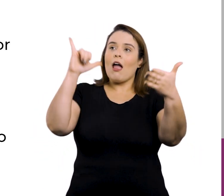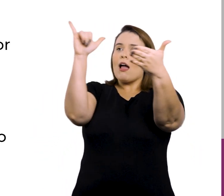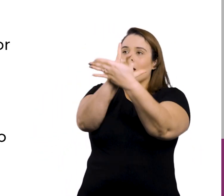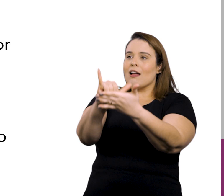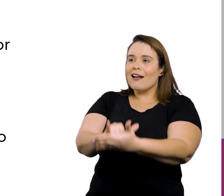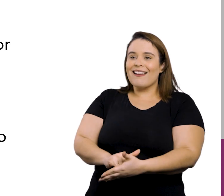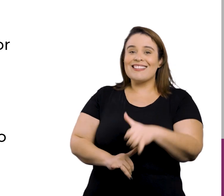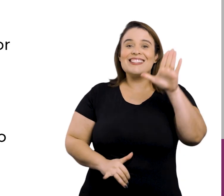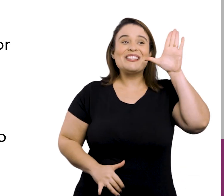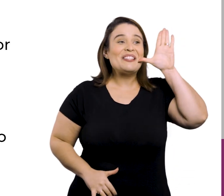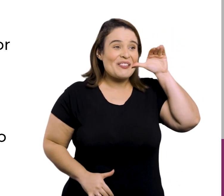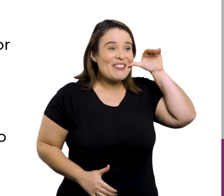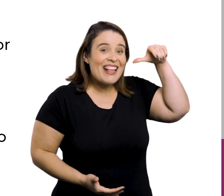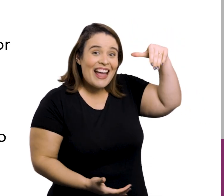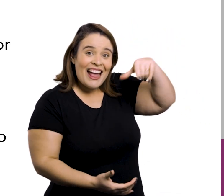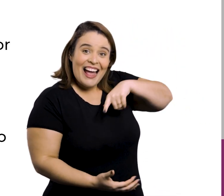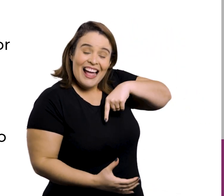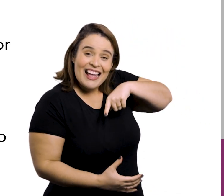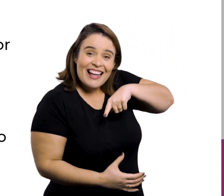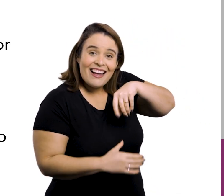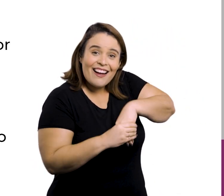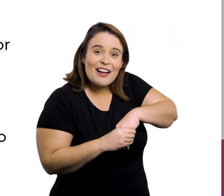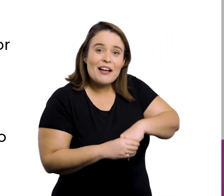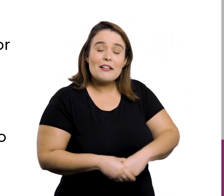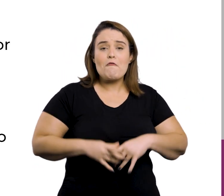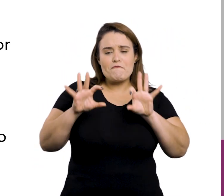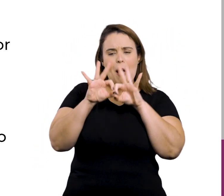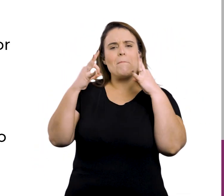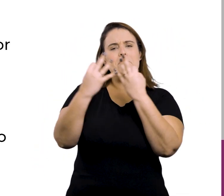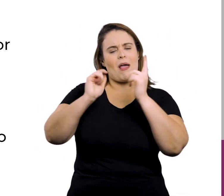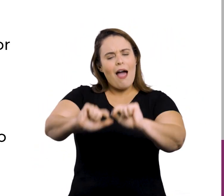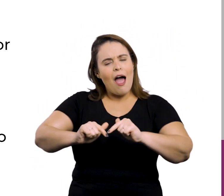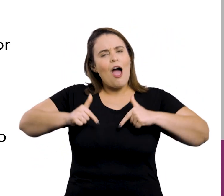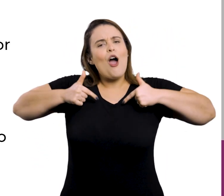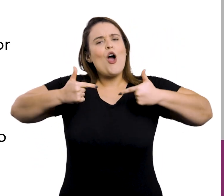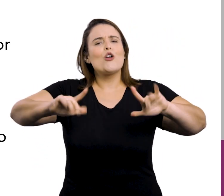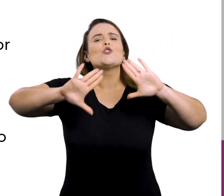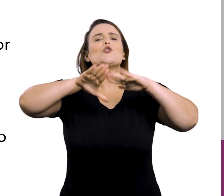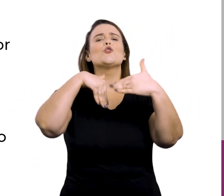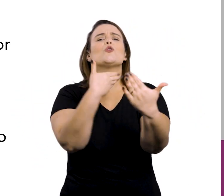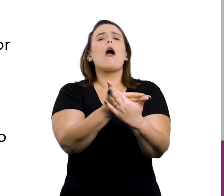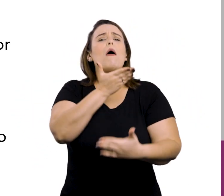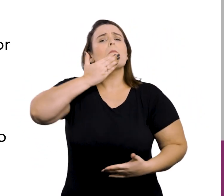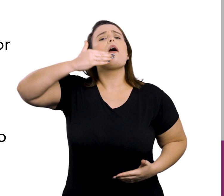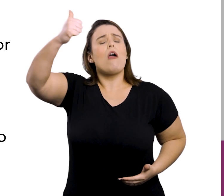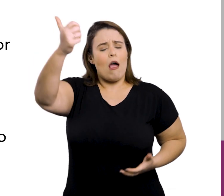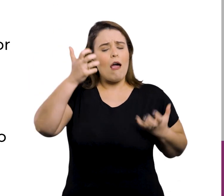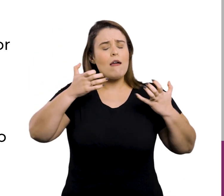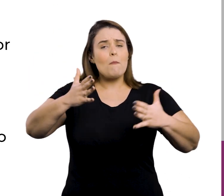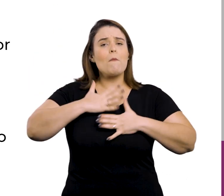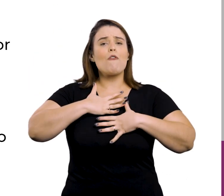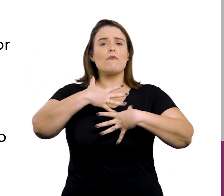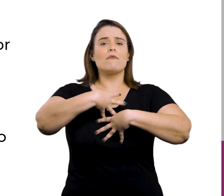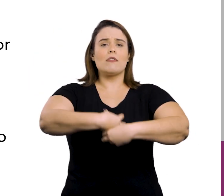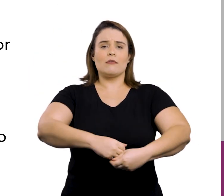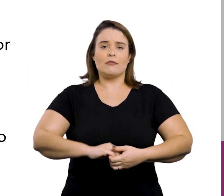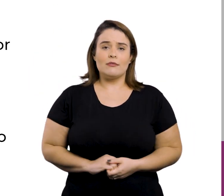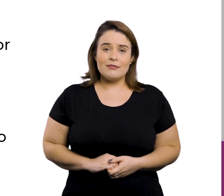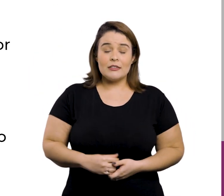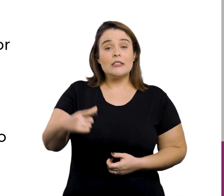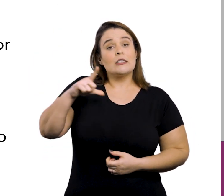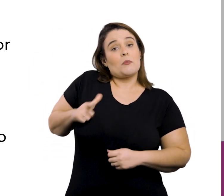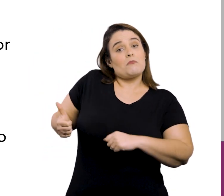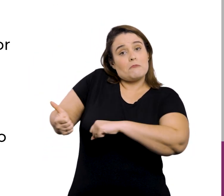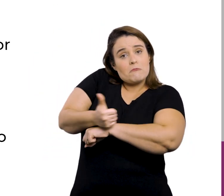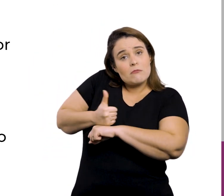tem fruição estética na escola, tem curiosidade na escola. Tem famílias lutando por uma escola melhor